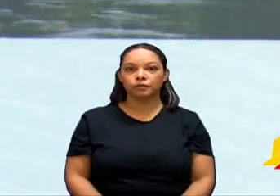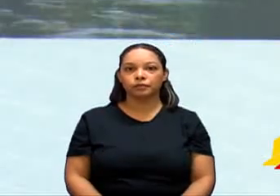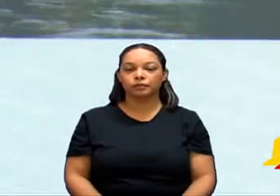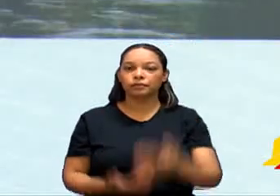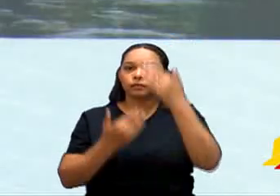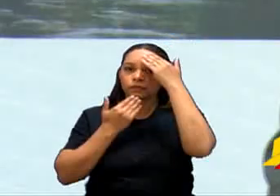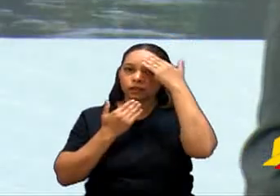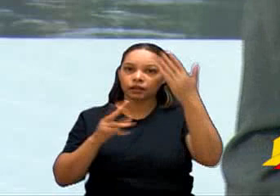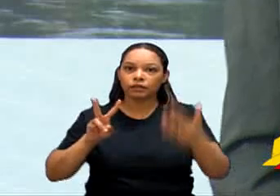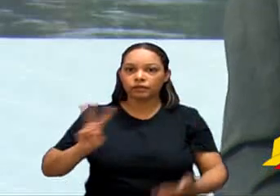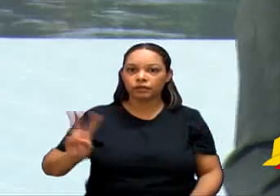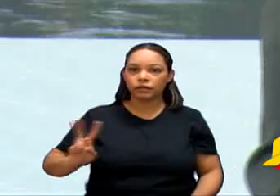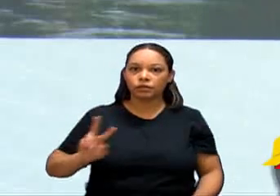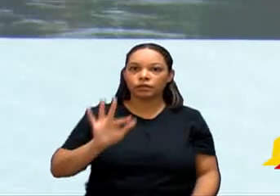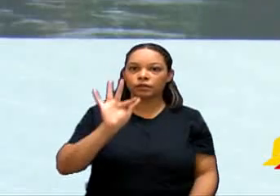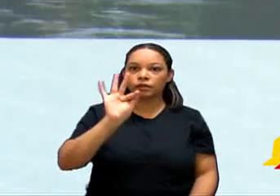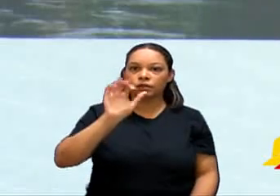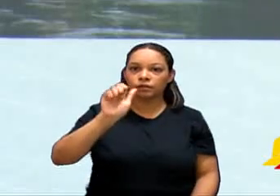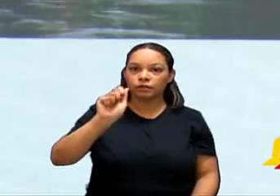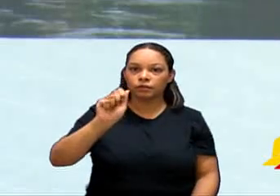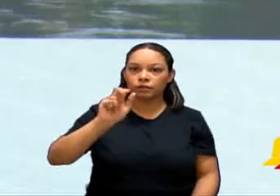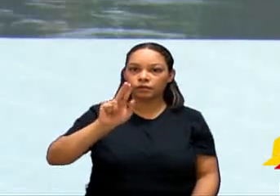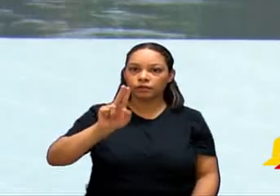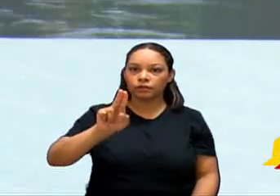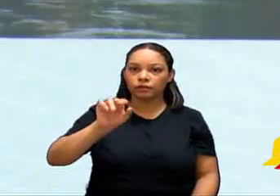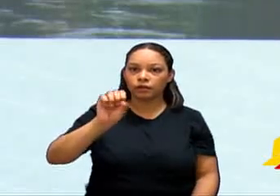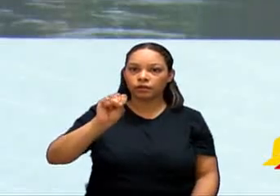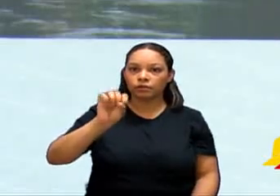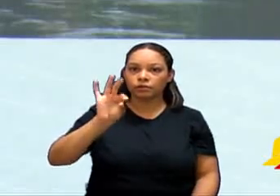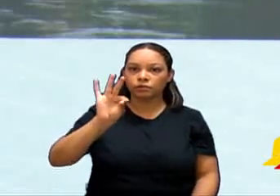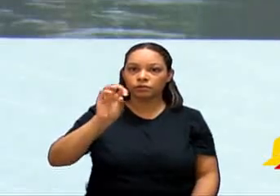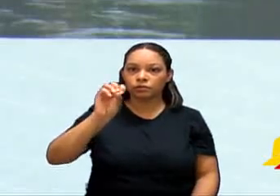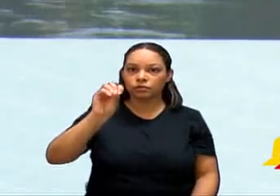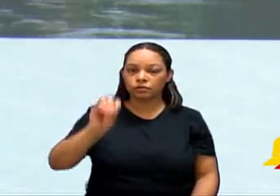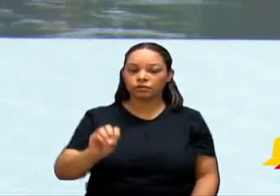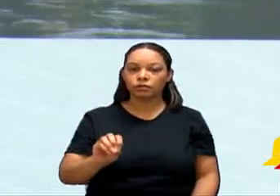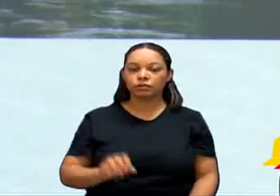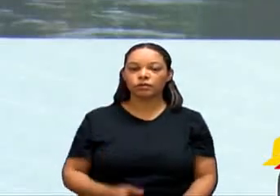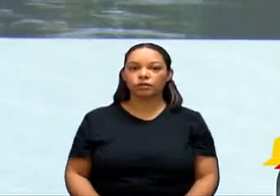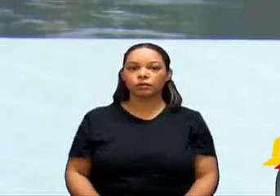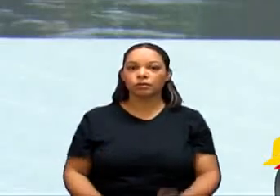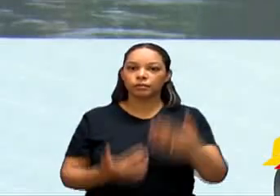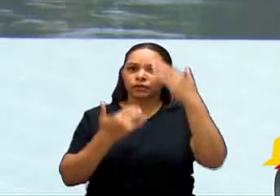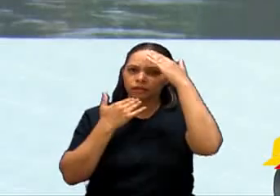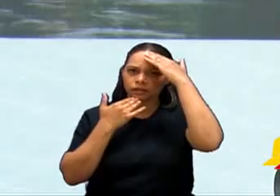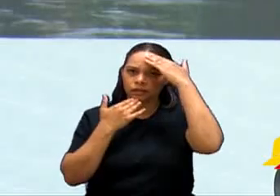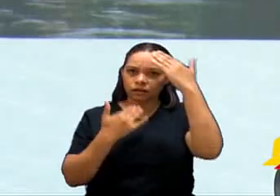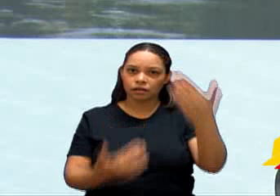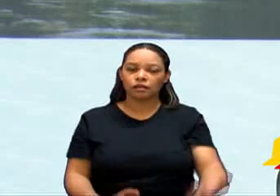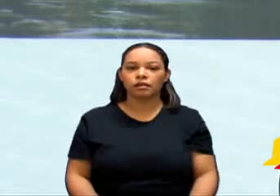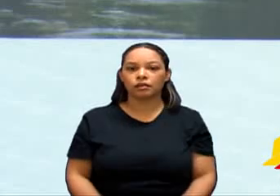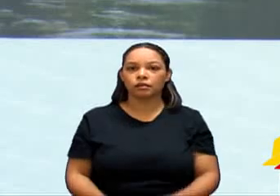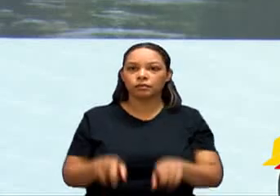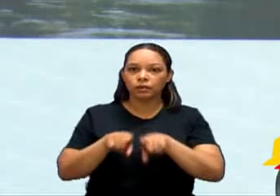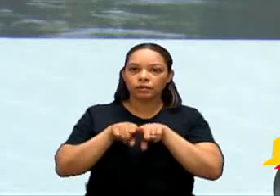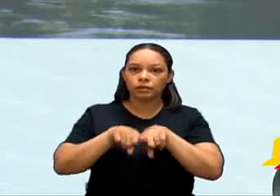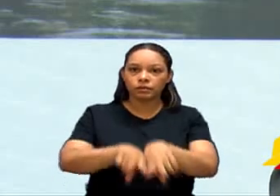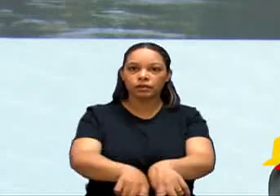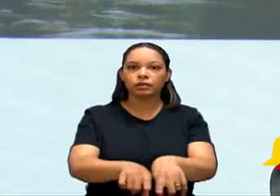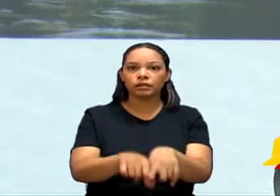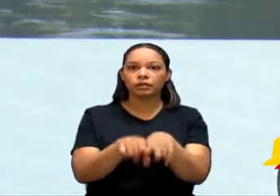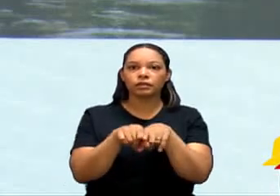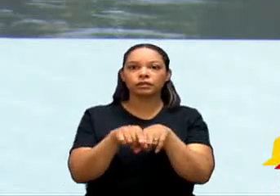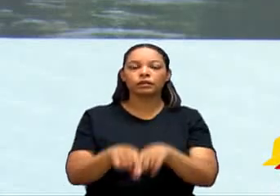vereador Fausto. Parabéns pela iniciativa de parceria. Eu acho que todo mundo tem um pedacinho, um pezinho lá na Feira da Barganha, né,